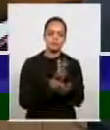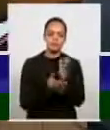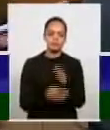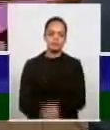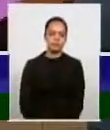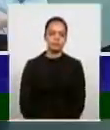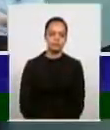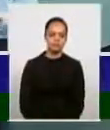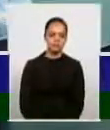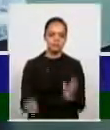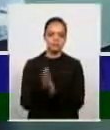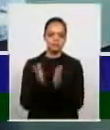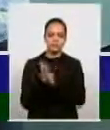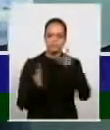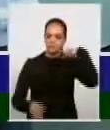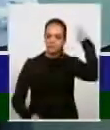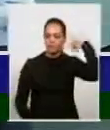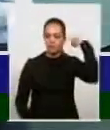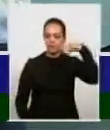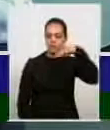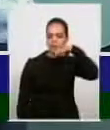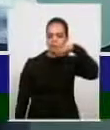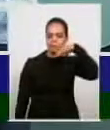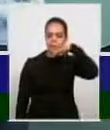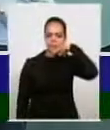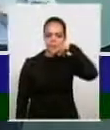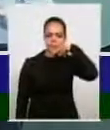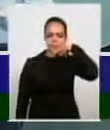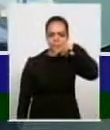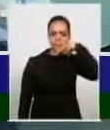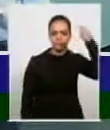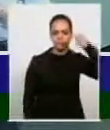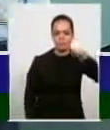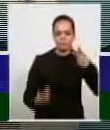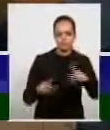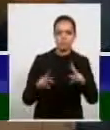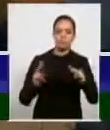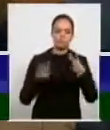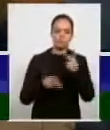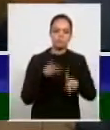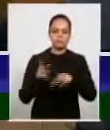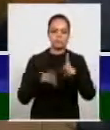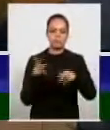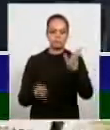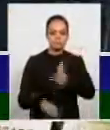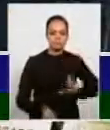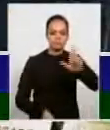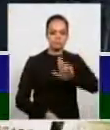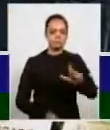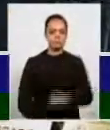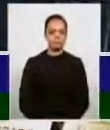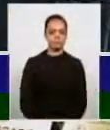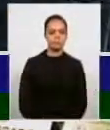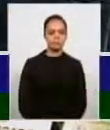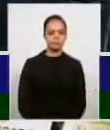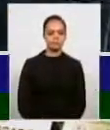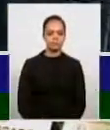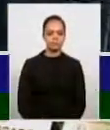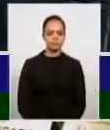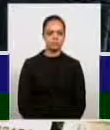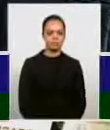Aprovado. Parabéns, vereador Márcio Nobre, por mais essa conquista para todo o povo de Uberlândia.